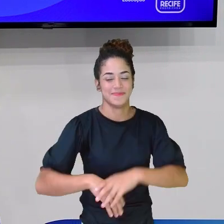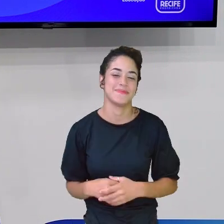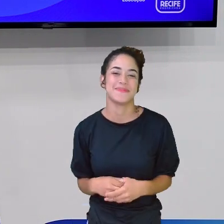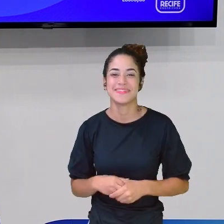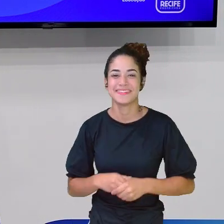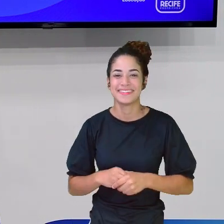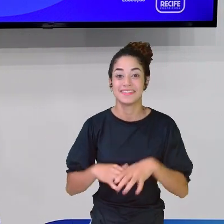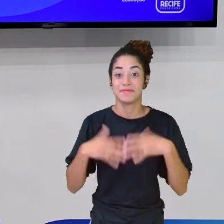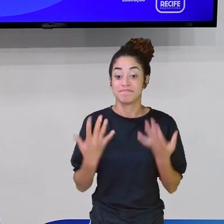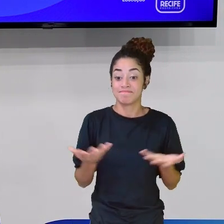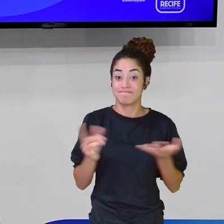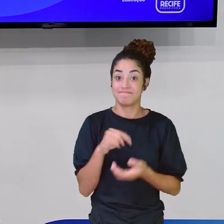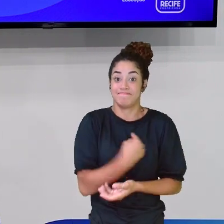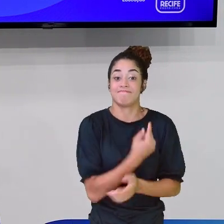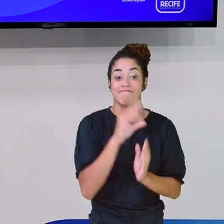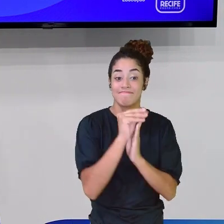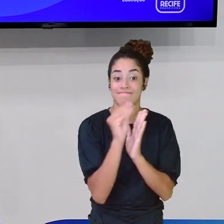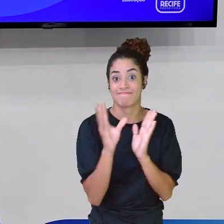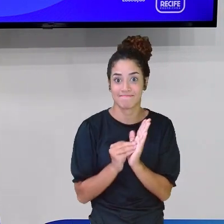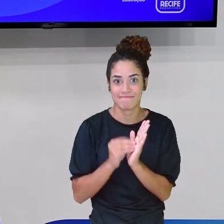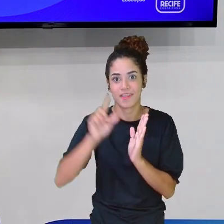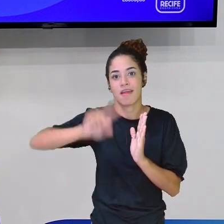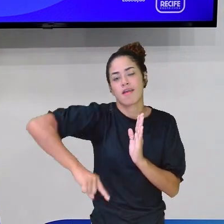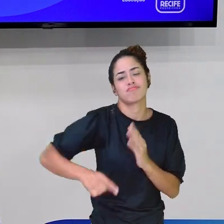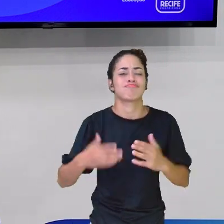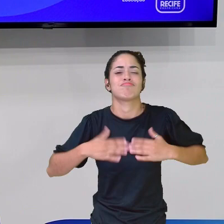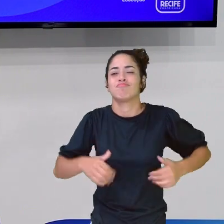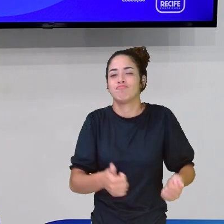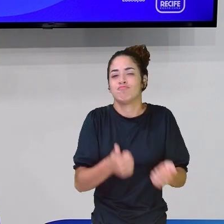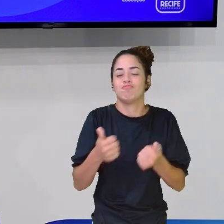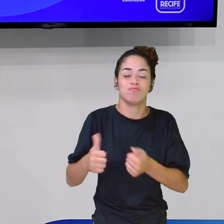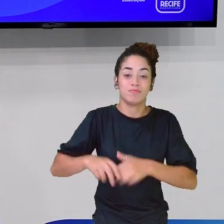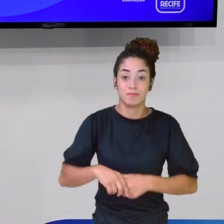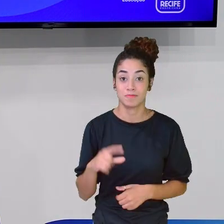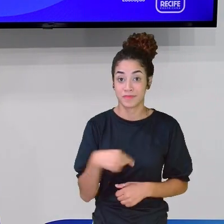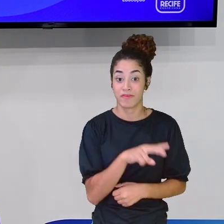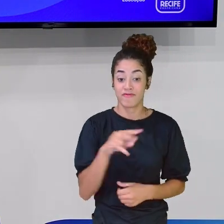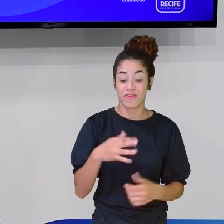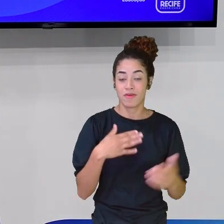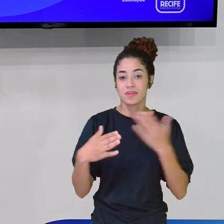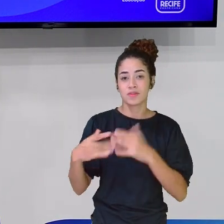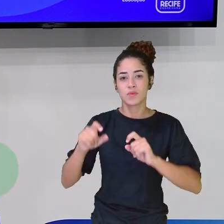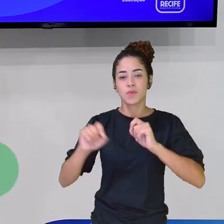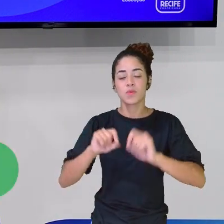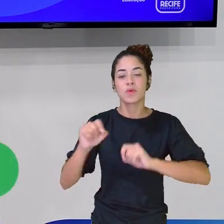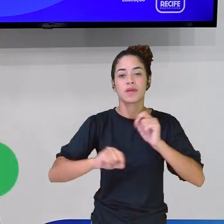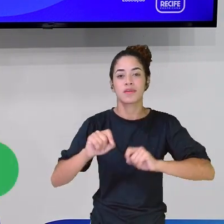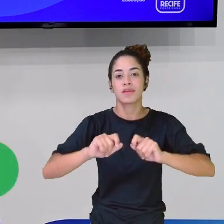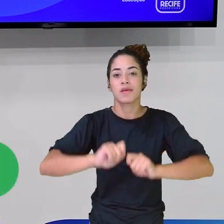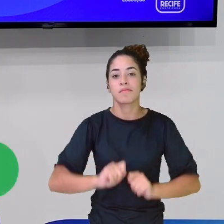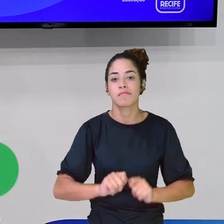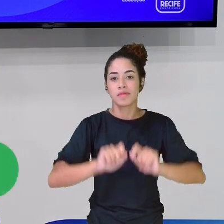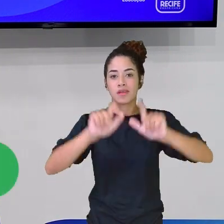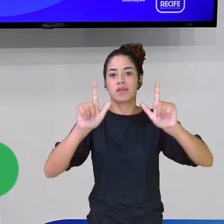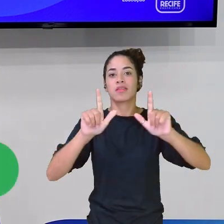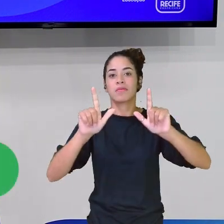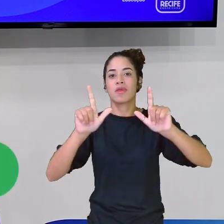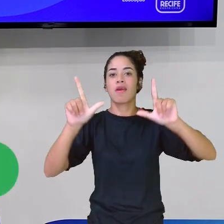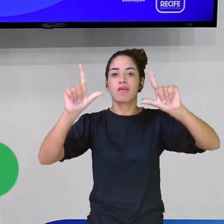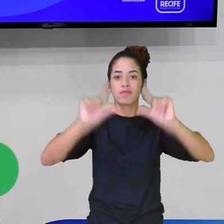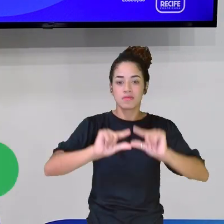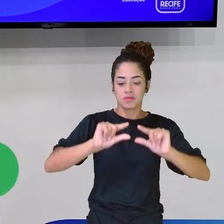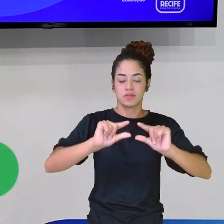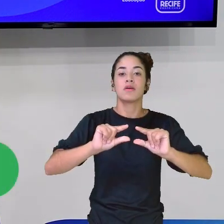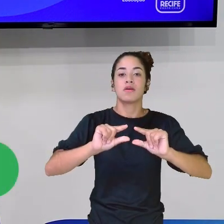Recife. Nosso assunto hoje, muito tranquilinho. A gente vai conversar sobre ampliação e redução de